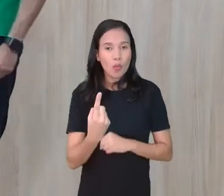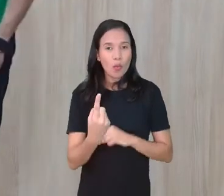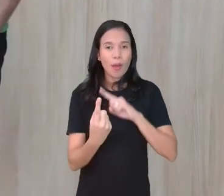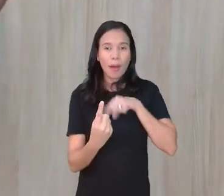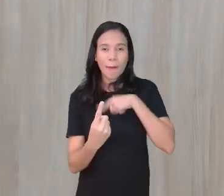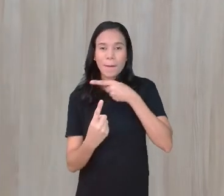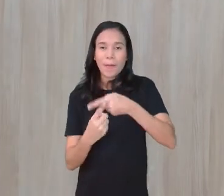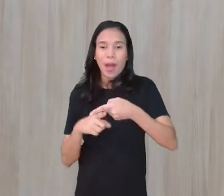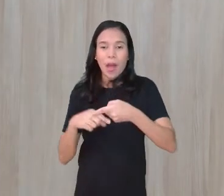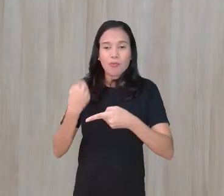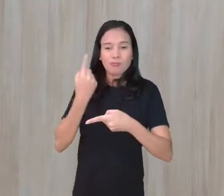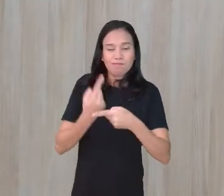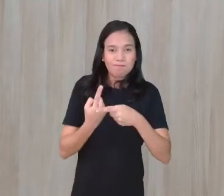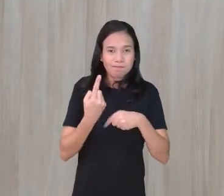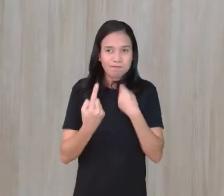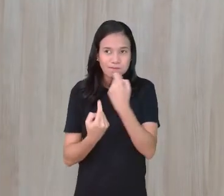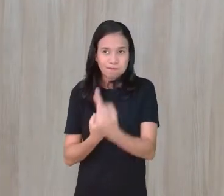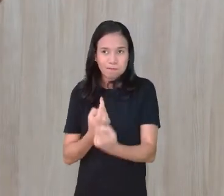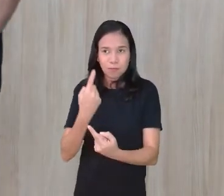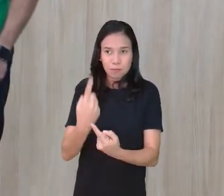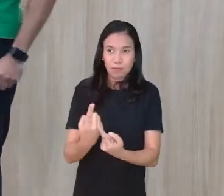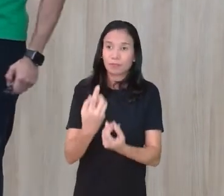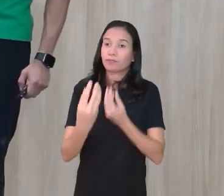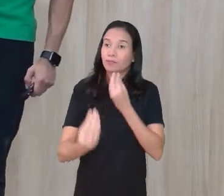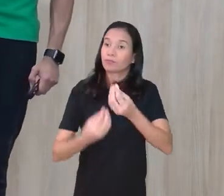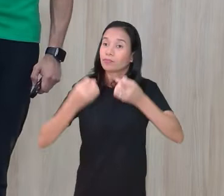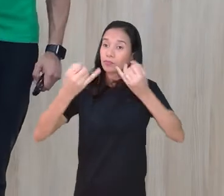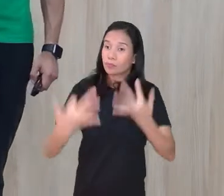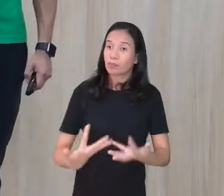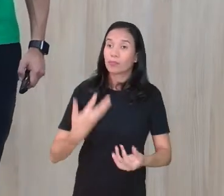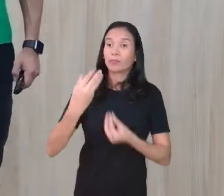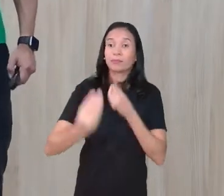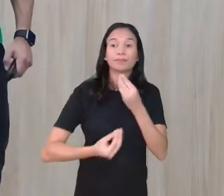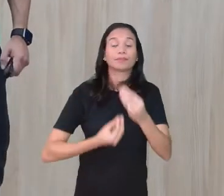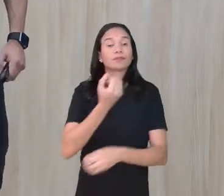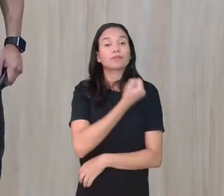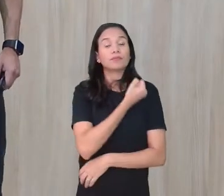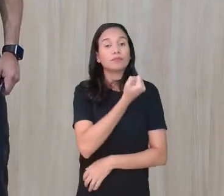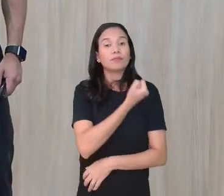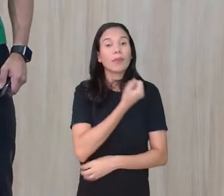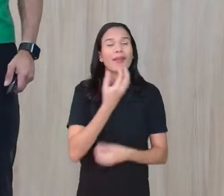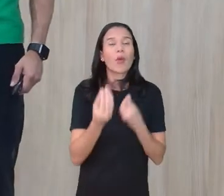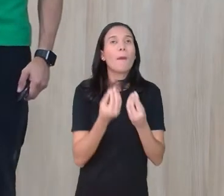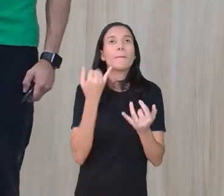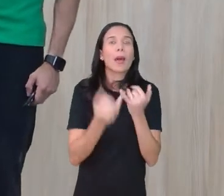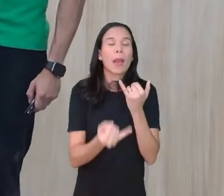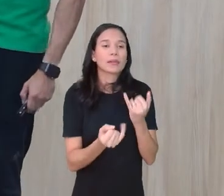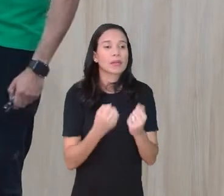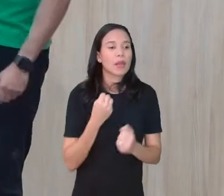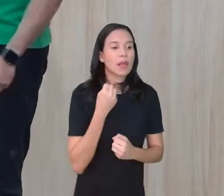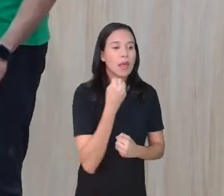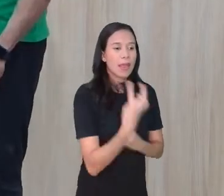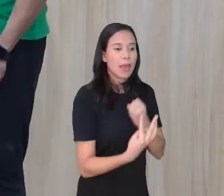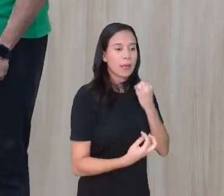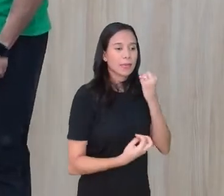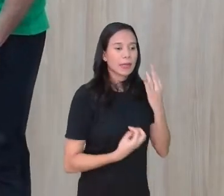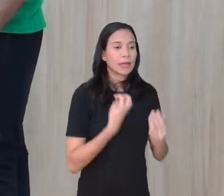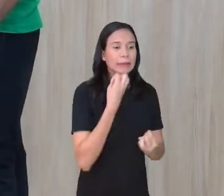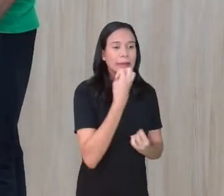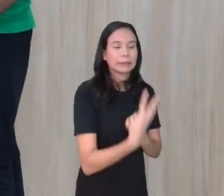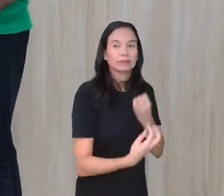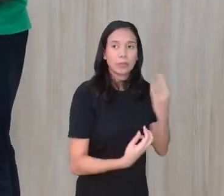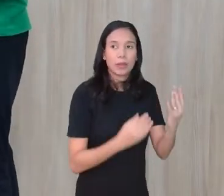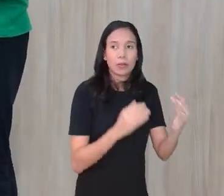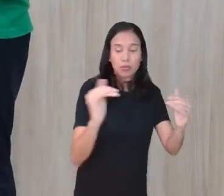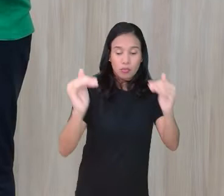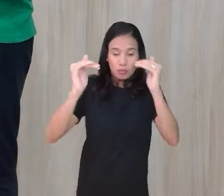tá? Aqui, como eu falei aí para vocês, eu tenho a ideia aí que os números estão andando aí de 3 em 3, certo?